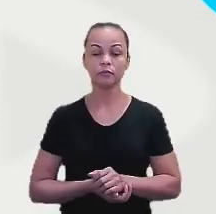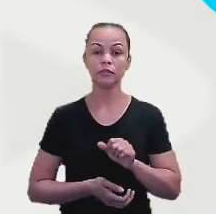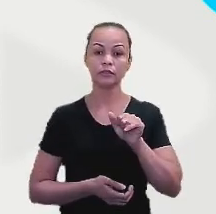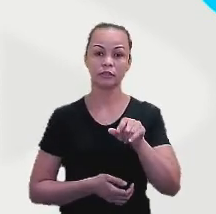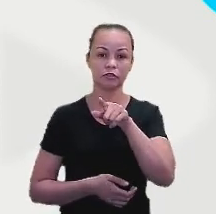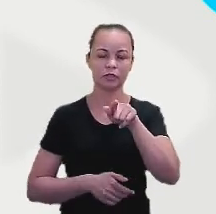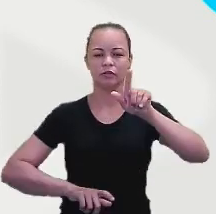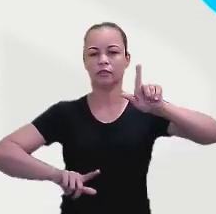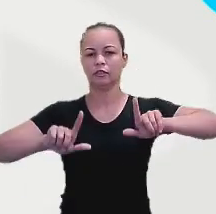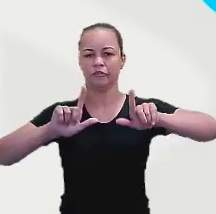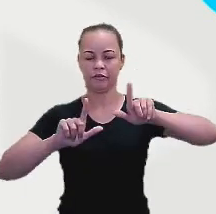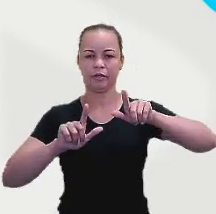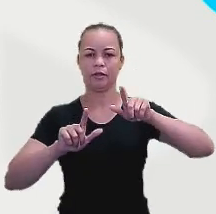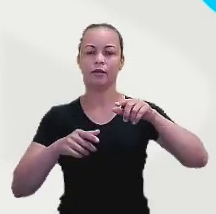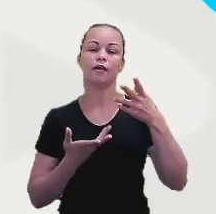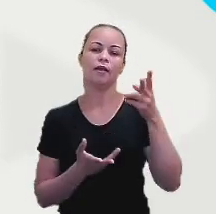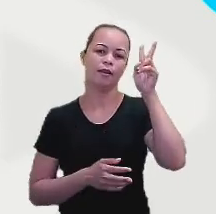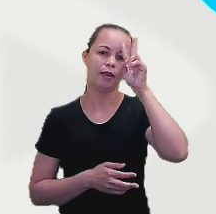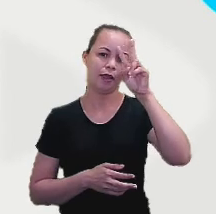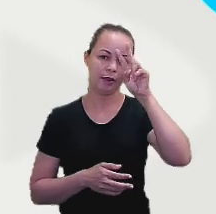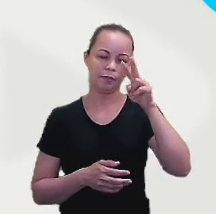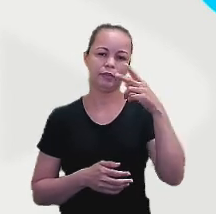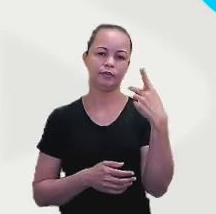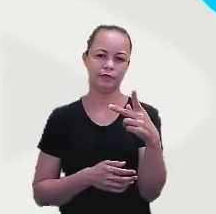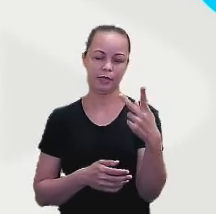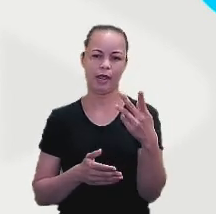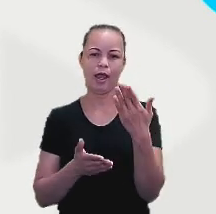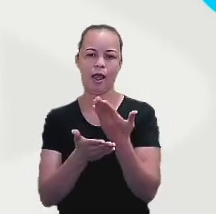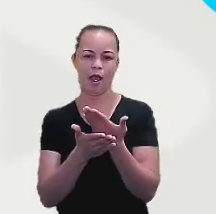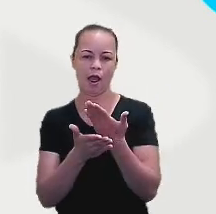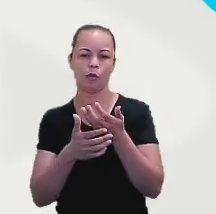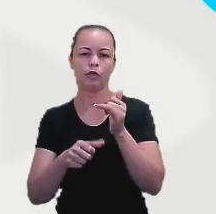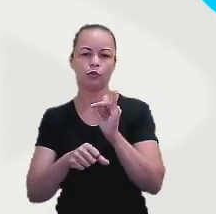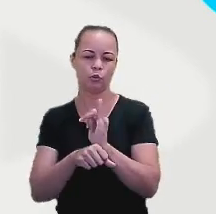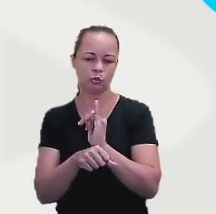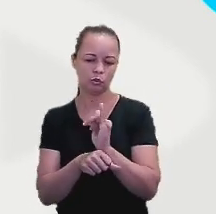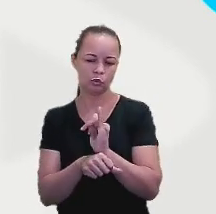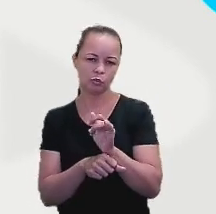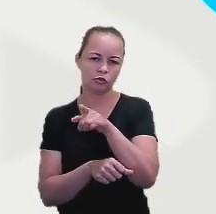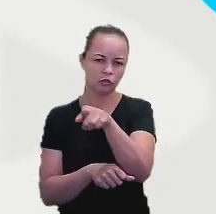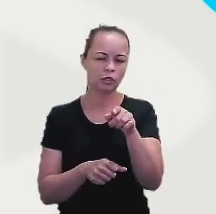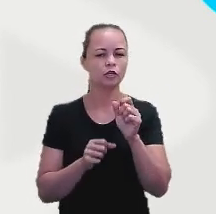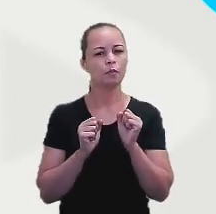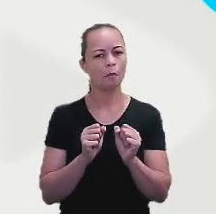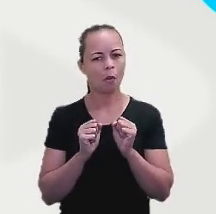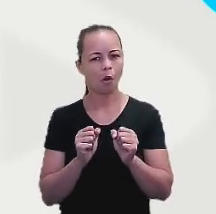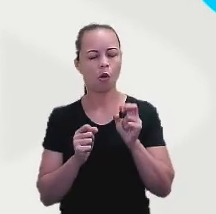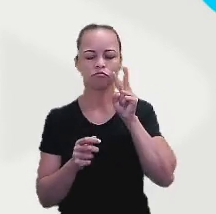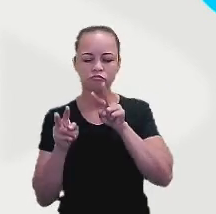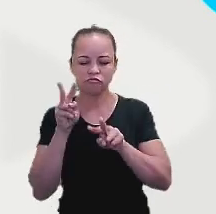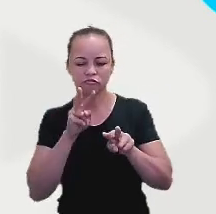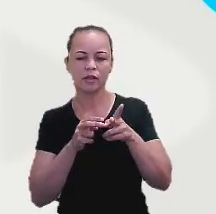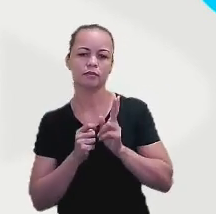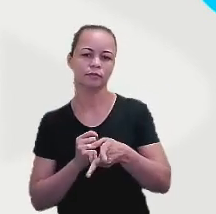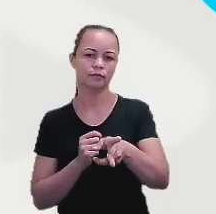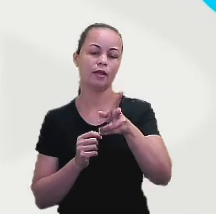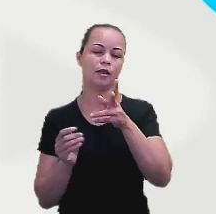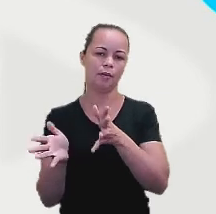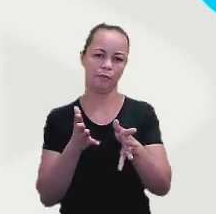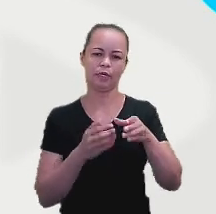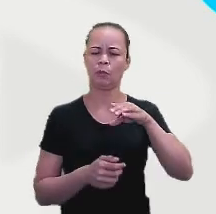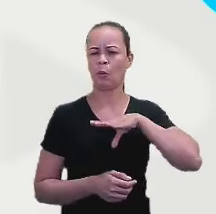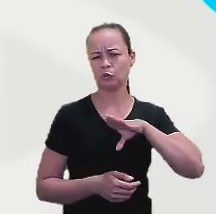TV, lembre-se que essas aulas também estão lá no YouTube, onde você pode acessar, relembrar, revisar não só as aulas de língua portuguesa, como